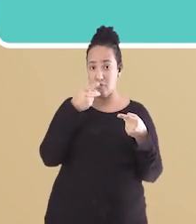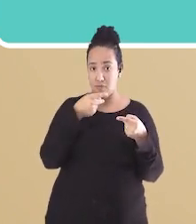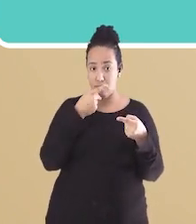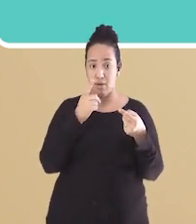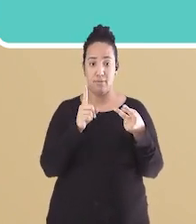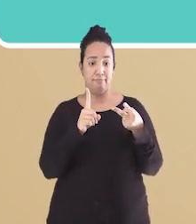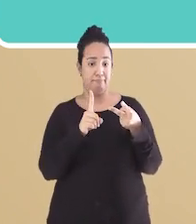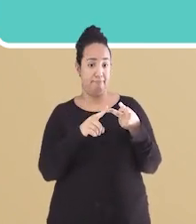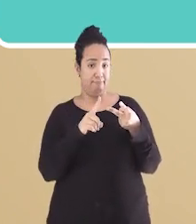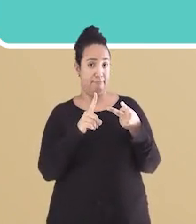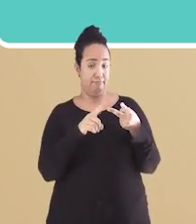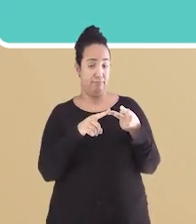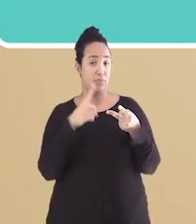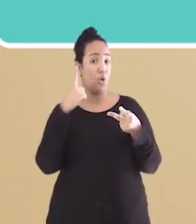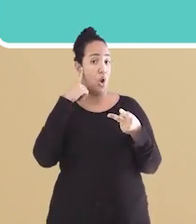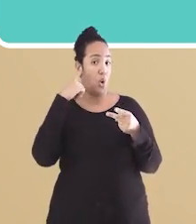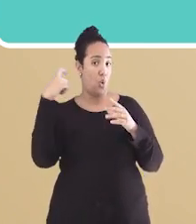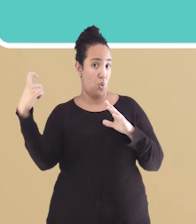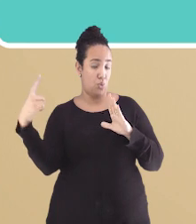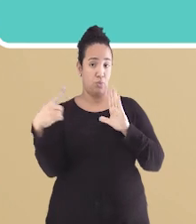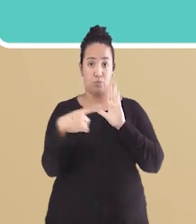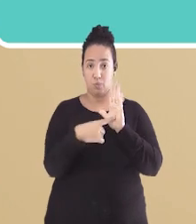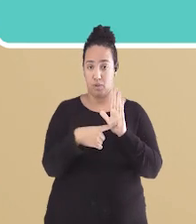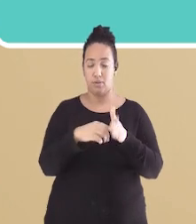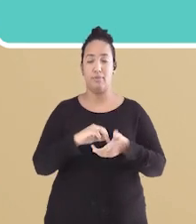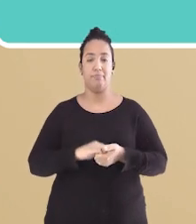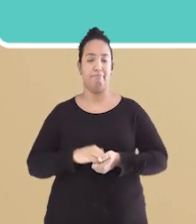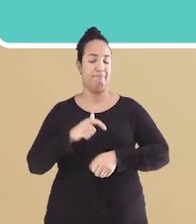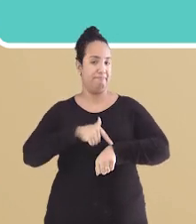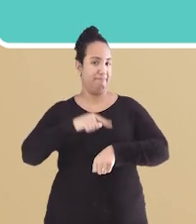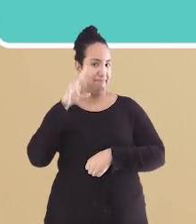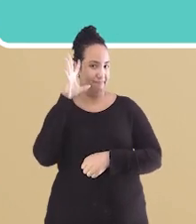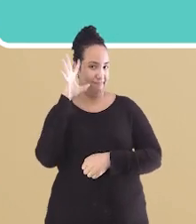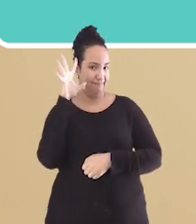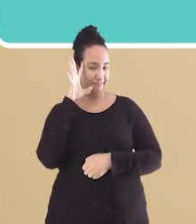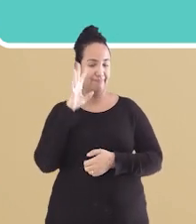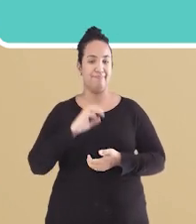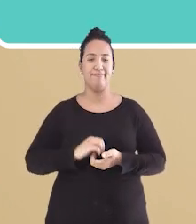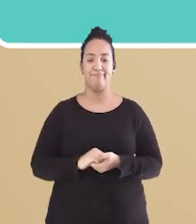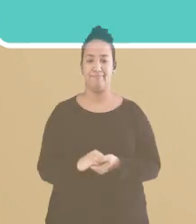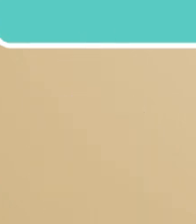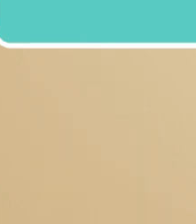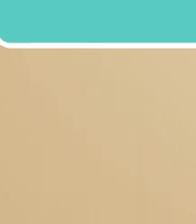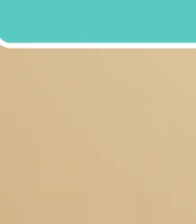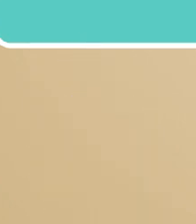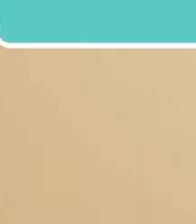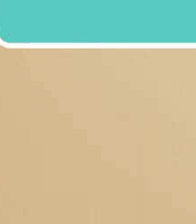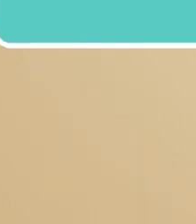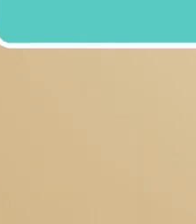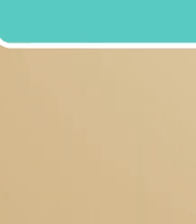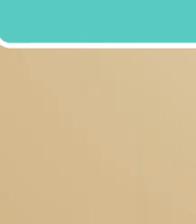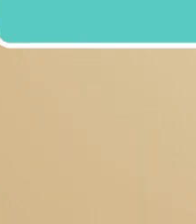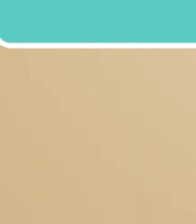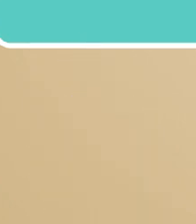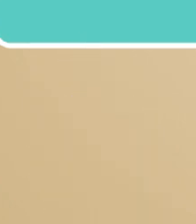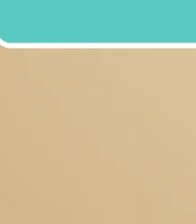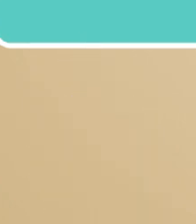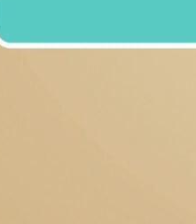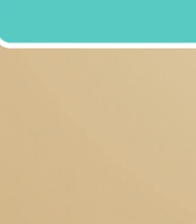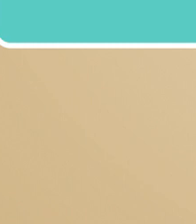Cebolinha. Letra B, uma onomatopeia. Tempo para pensar.